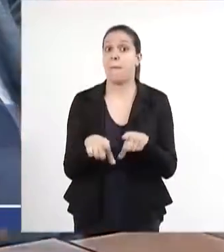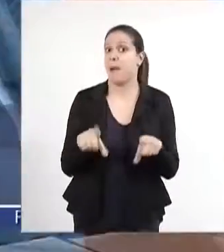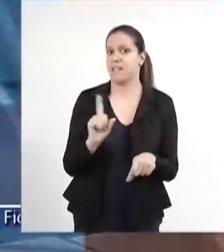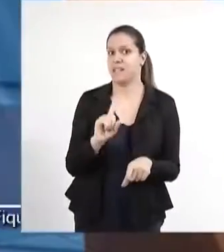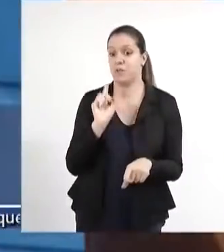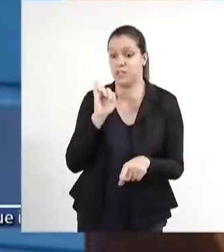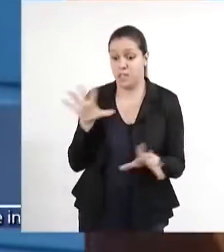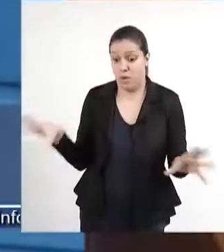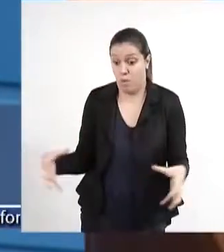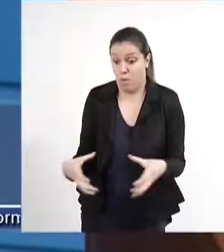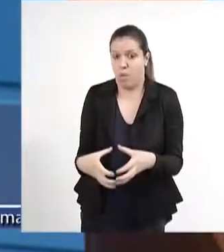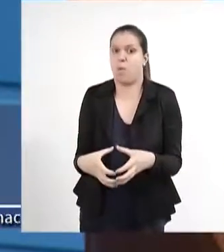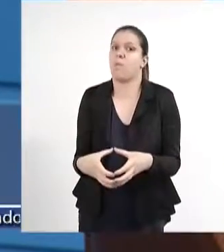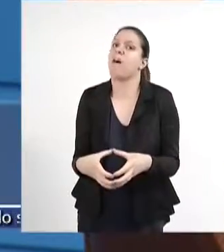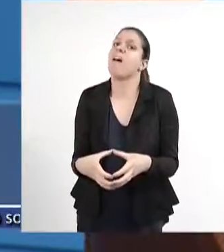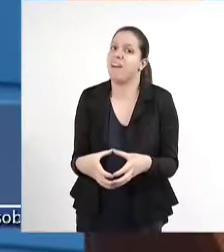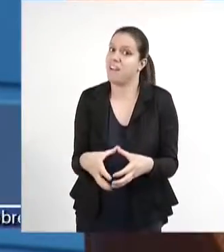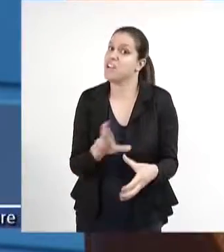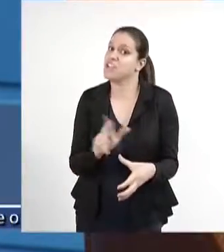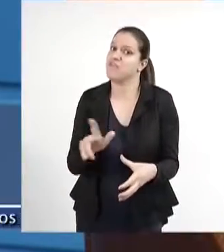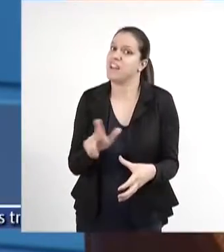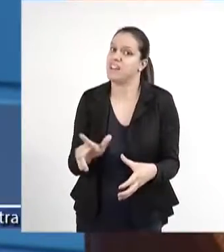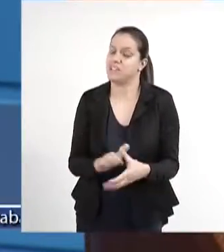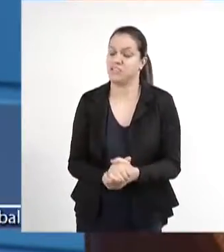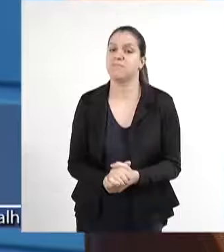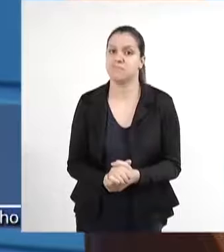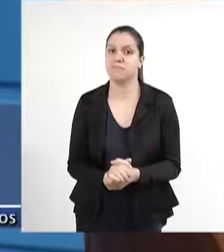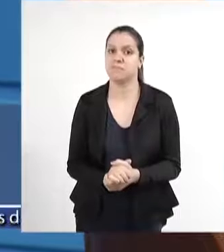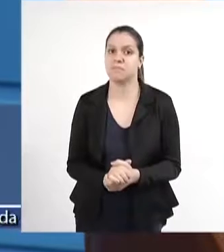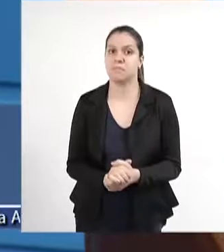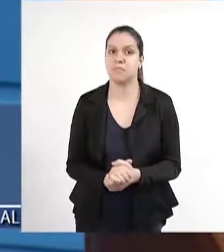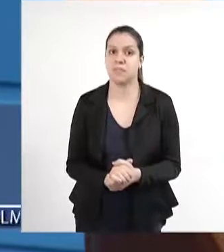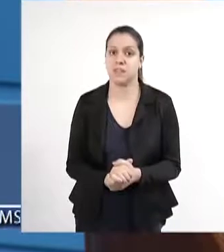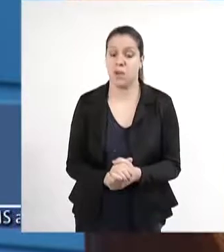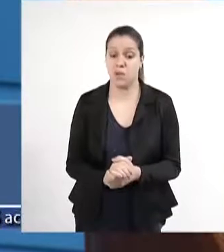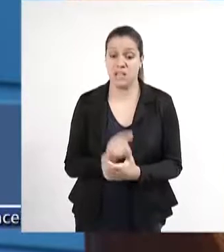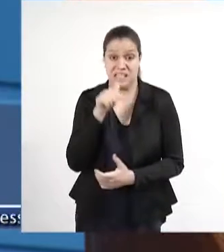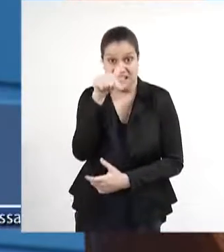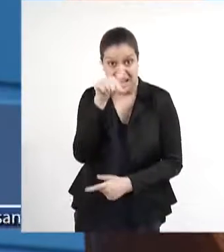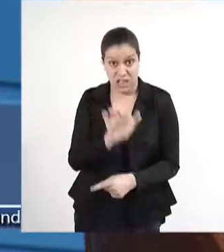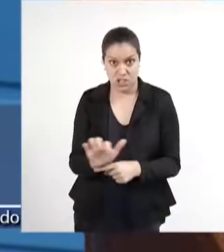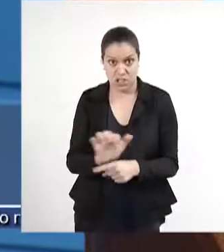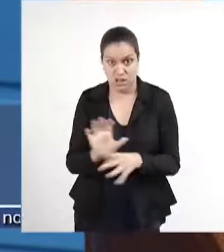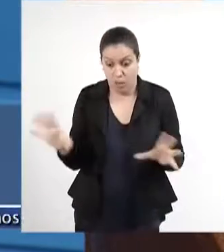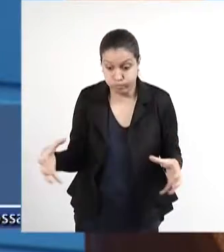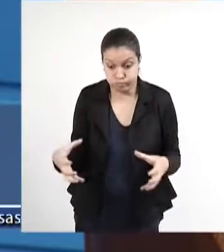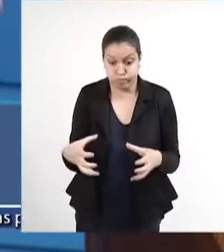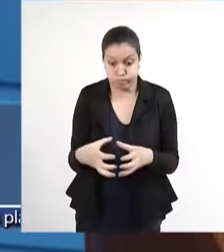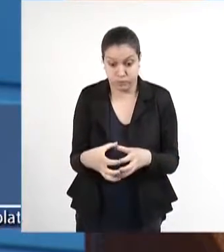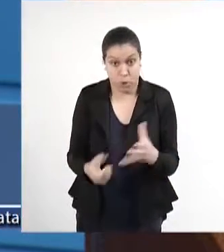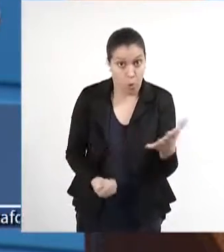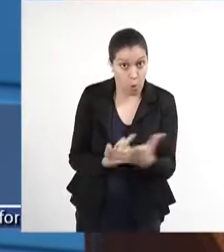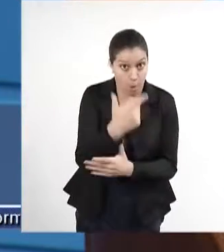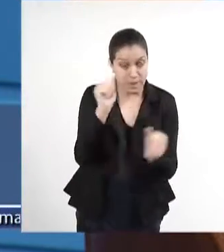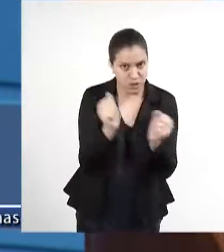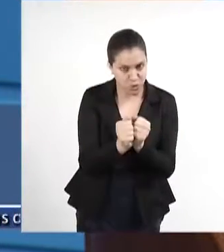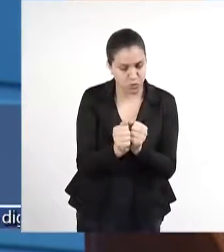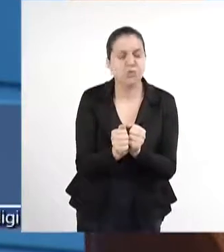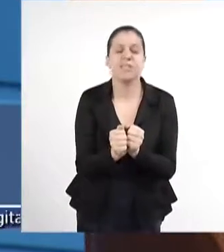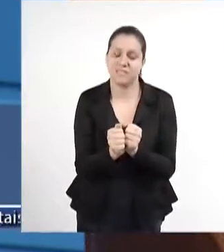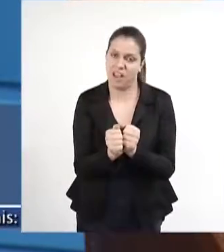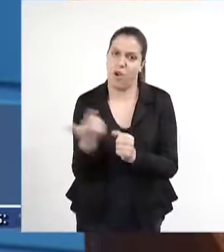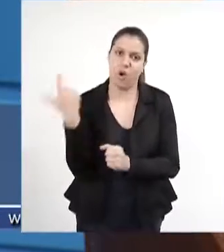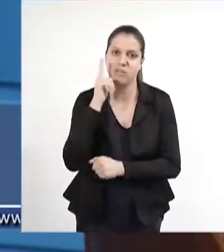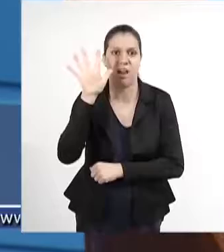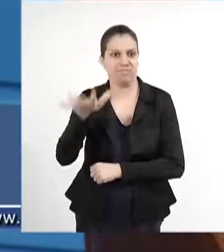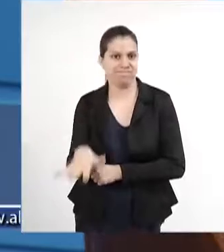consórcio. Aí vira um peso diferenciado, né? Quando 7 estados compram juntos, ficam muito mais fortes. Então, acho que são